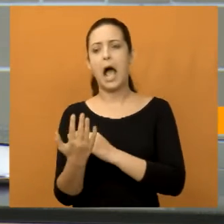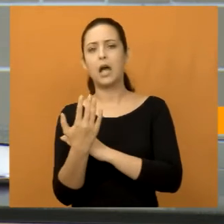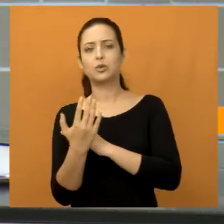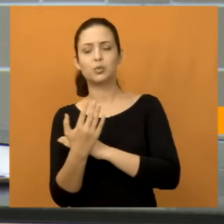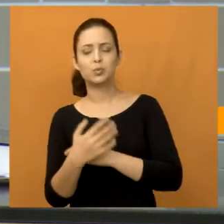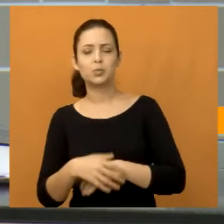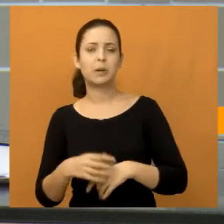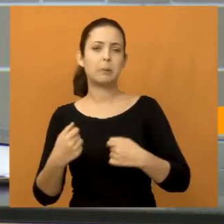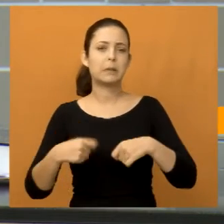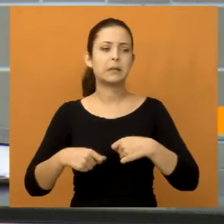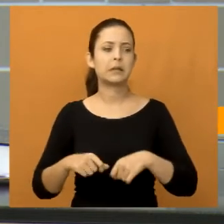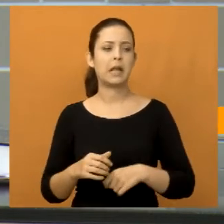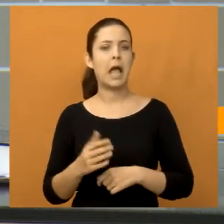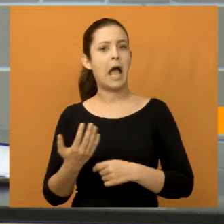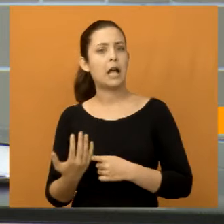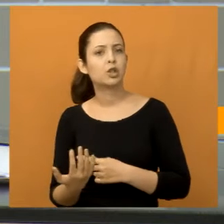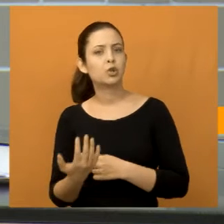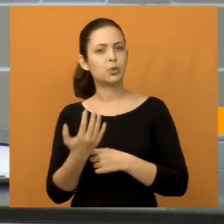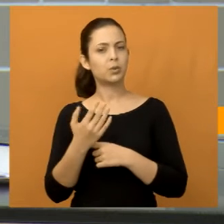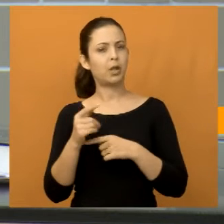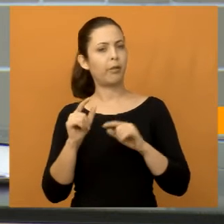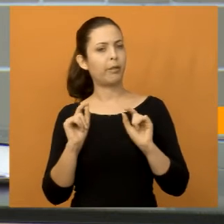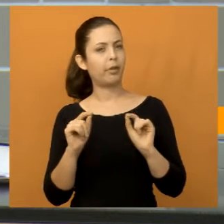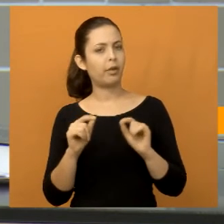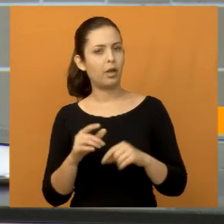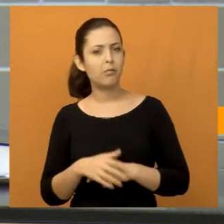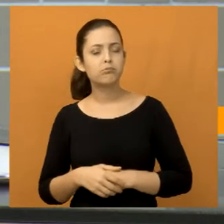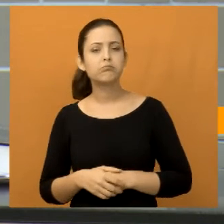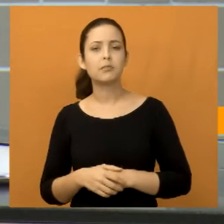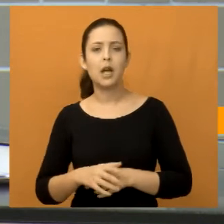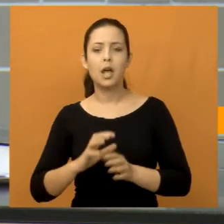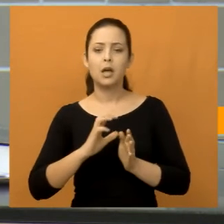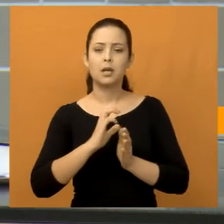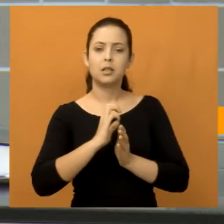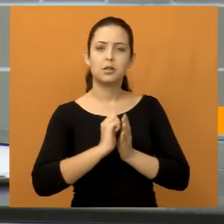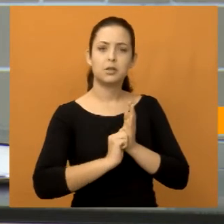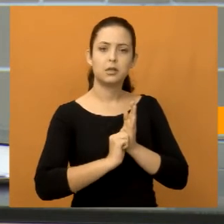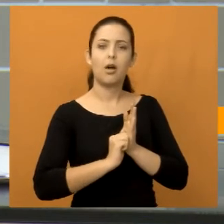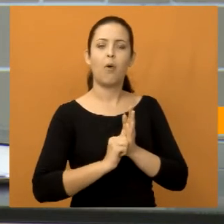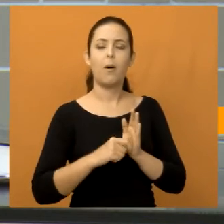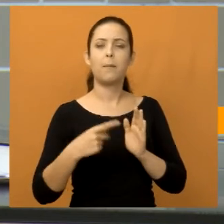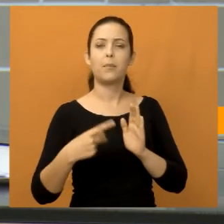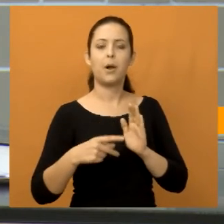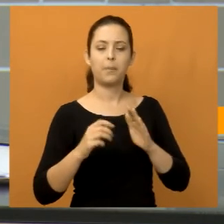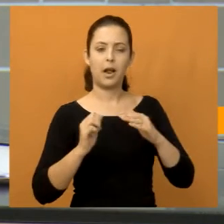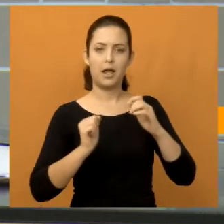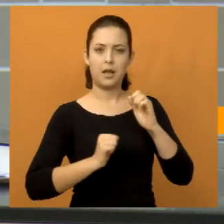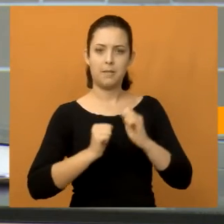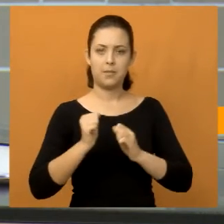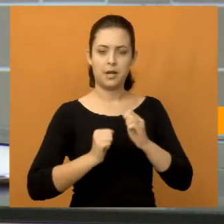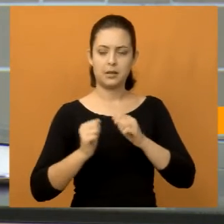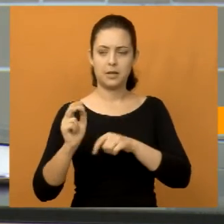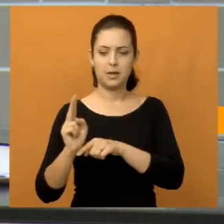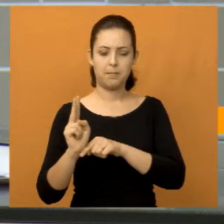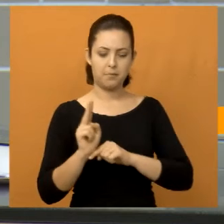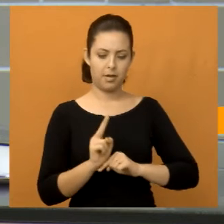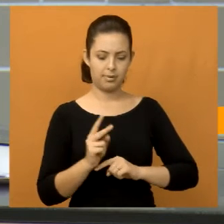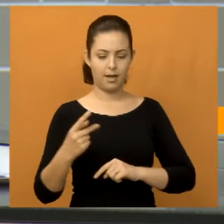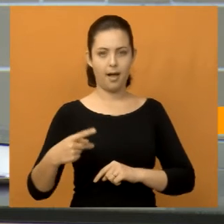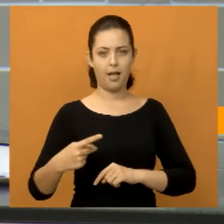ajuda. Tal ajuda consistia em abrir uma inscrição municipal e emprestá-la a Mariana